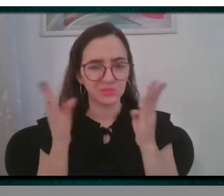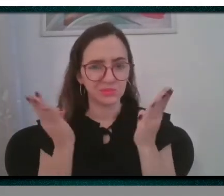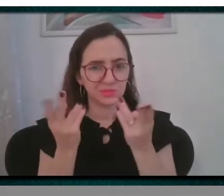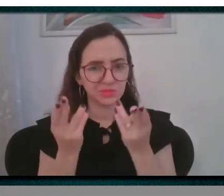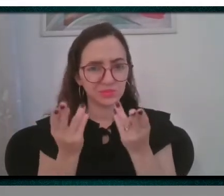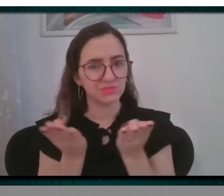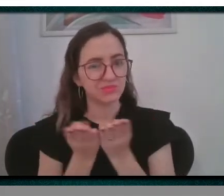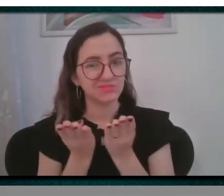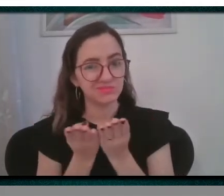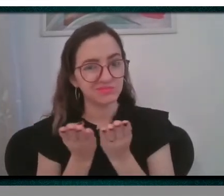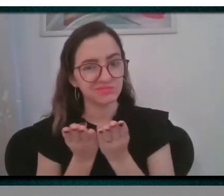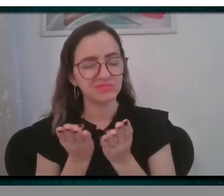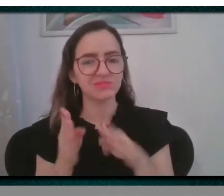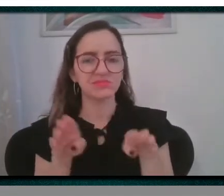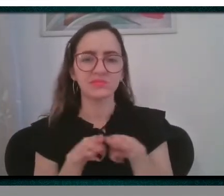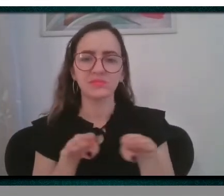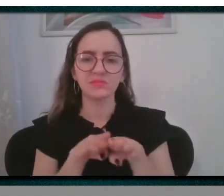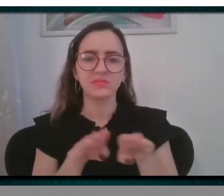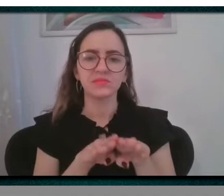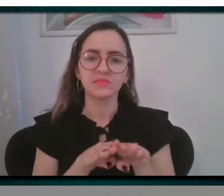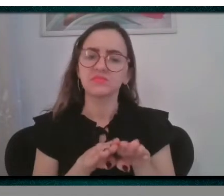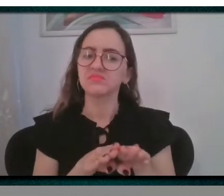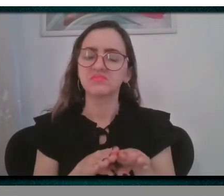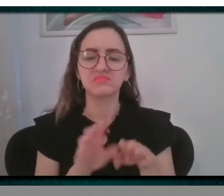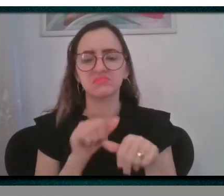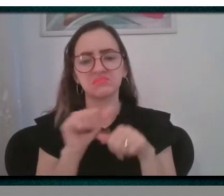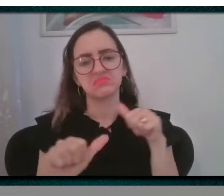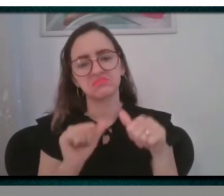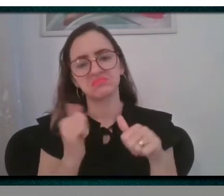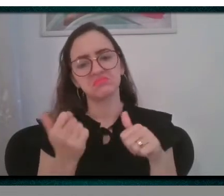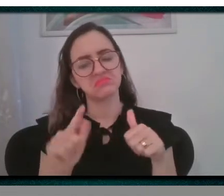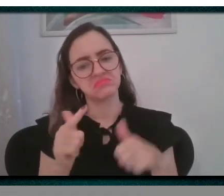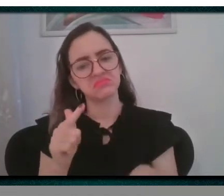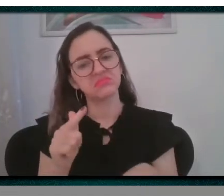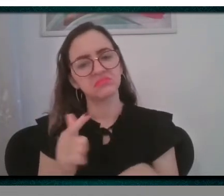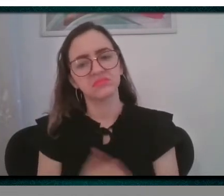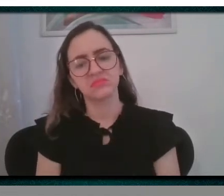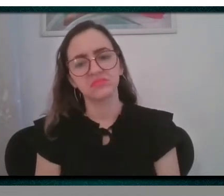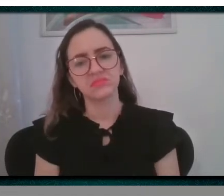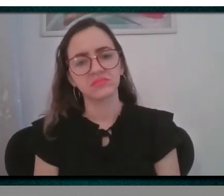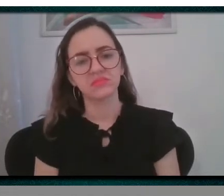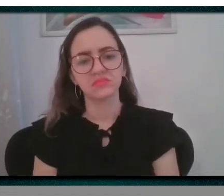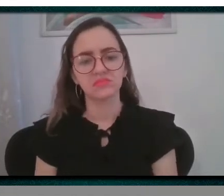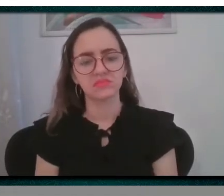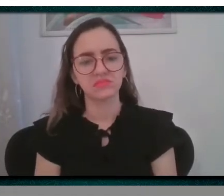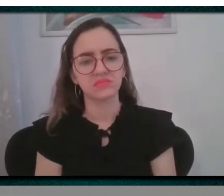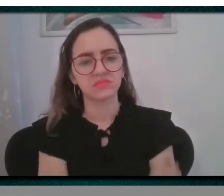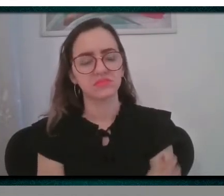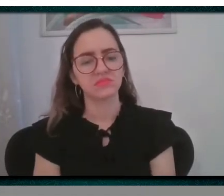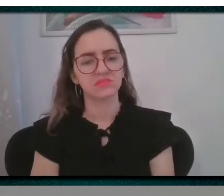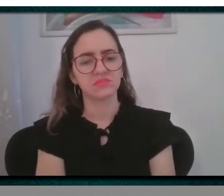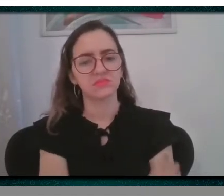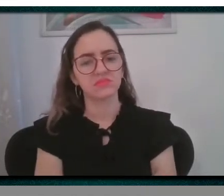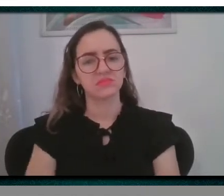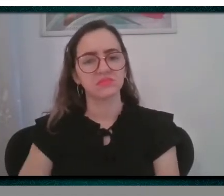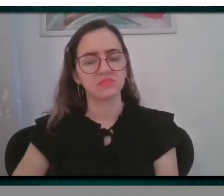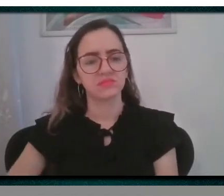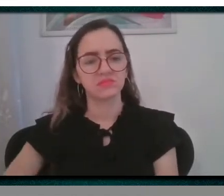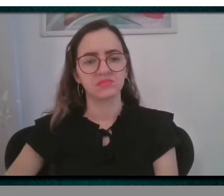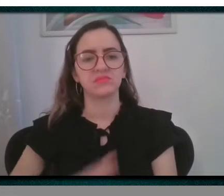não vai ter um efeito na substância. Acontece que quando eu pego isso daqui e transformo no meu